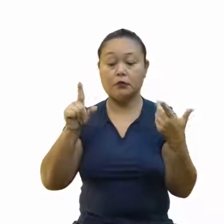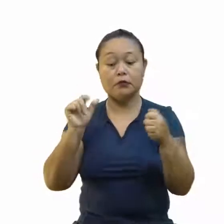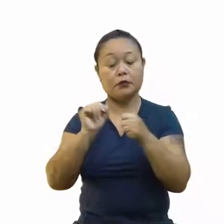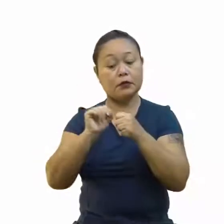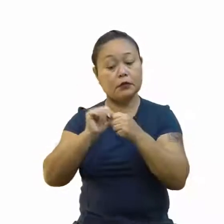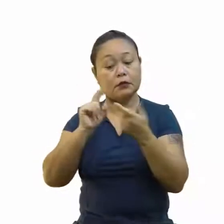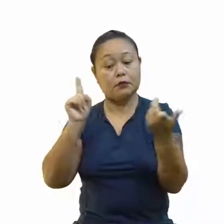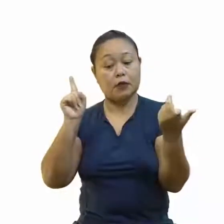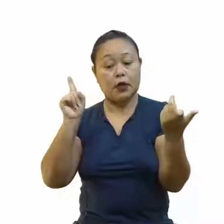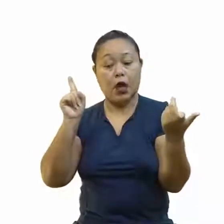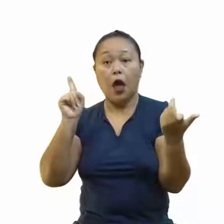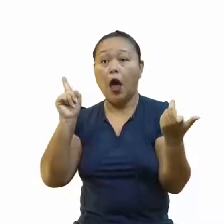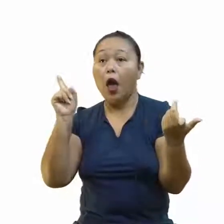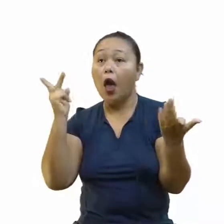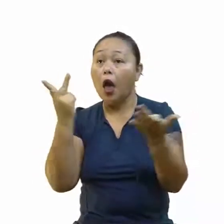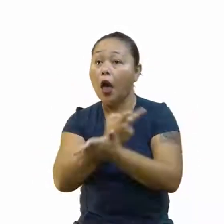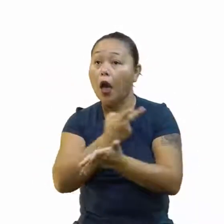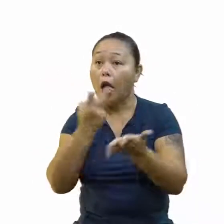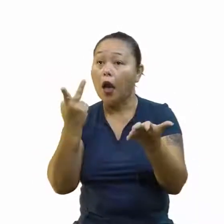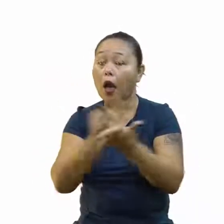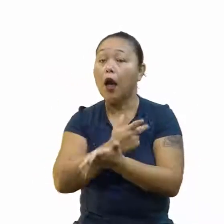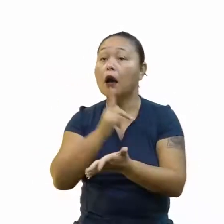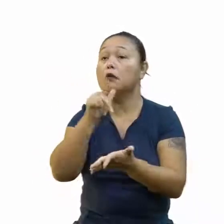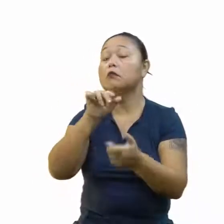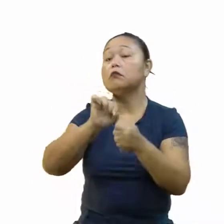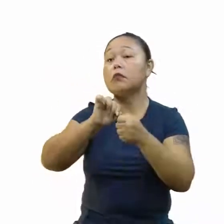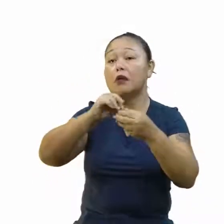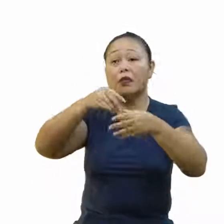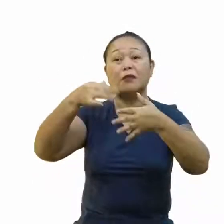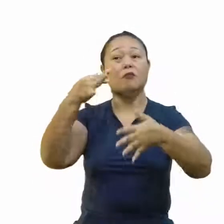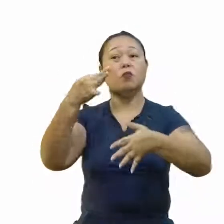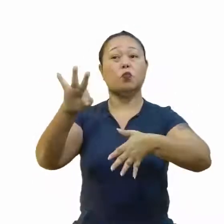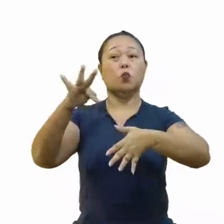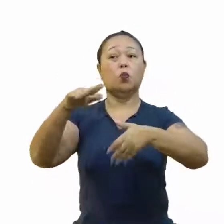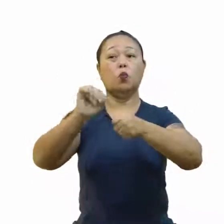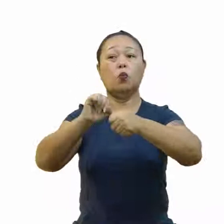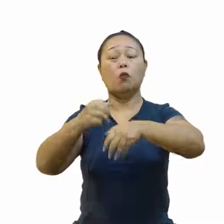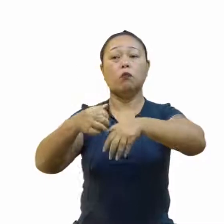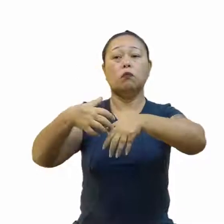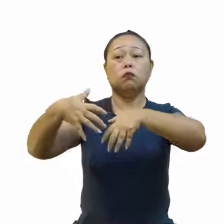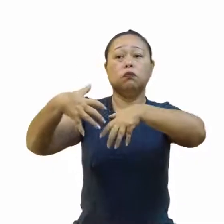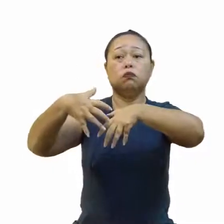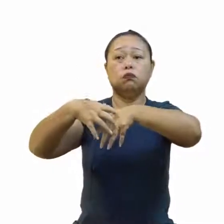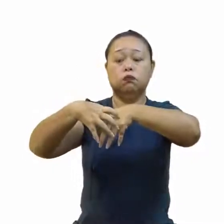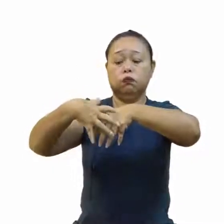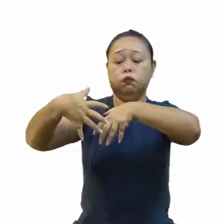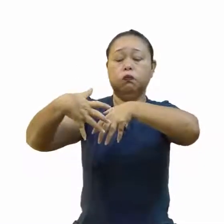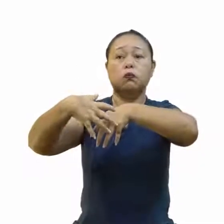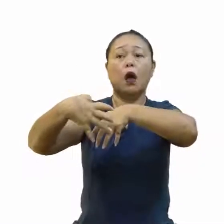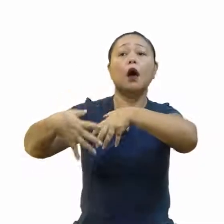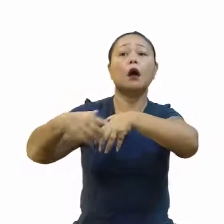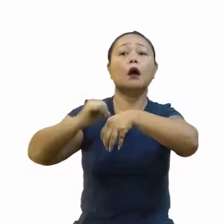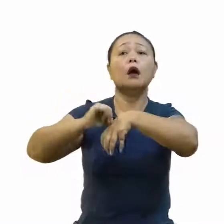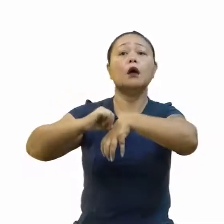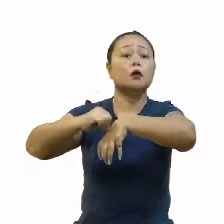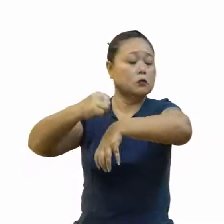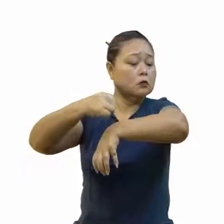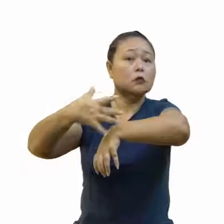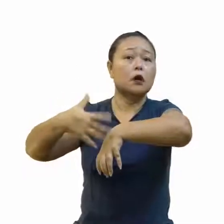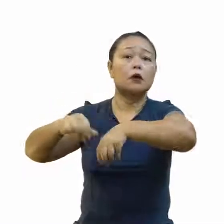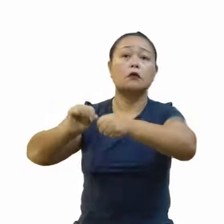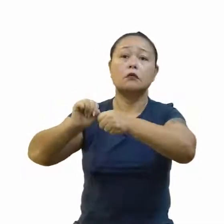lesões e inflamações, né? E também essas lesões e inflamações em todas ali na região